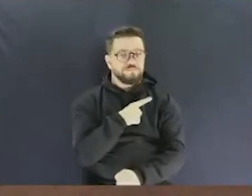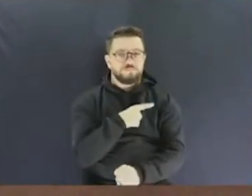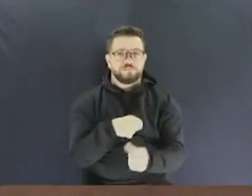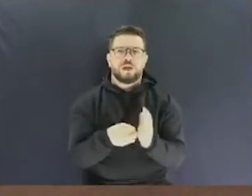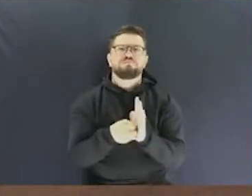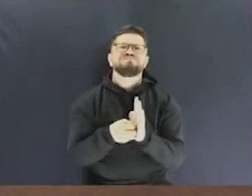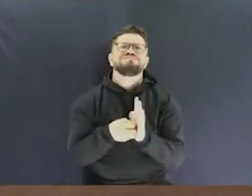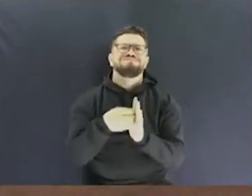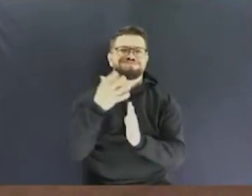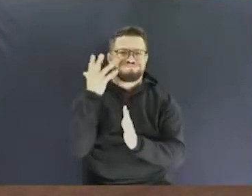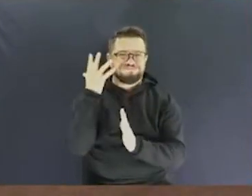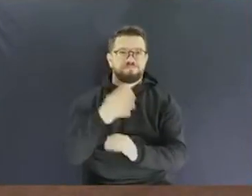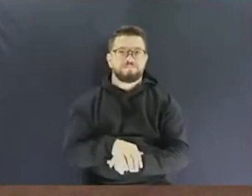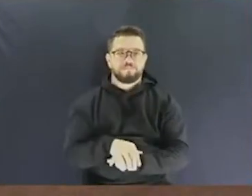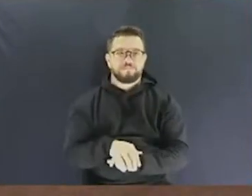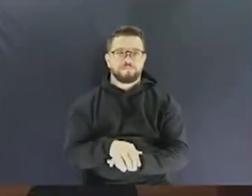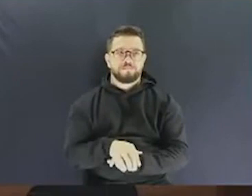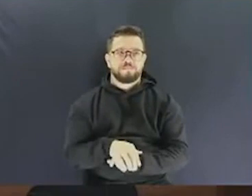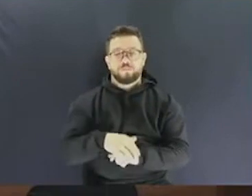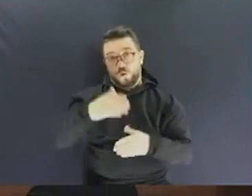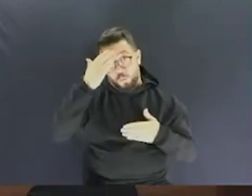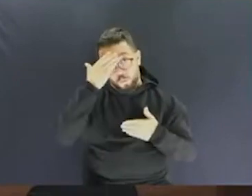informação. Seria isso. Obrigada.